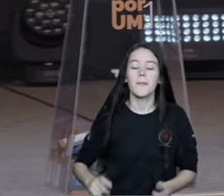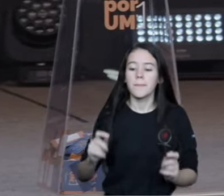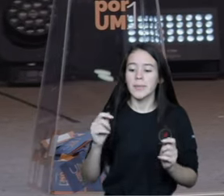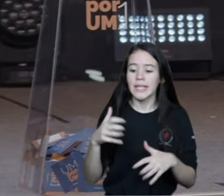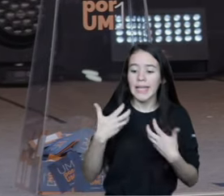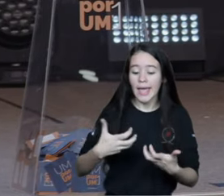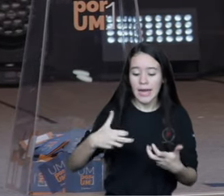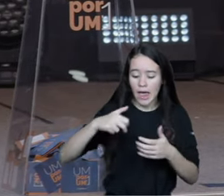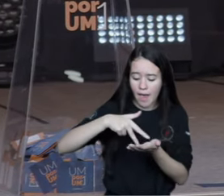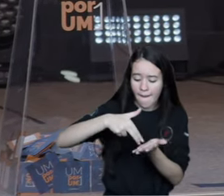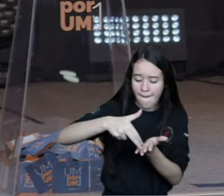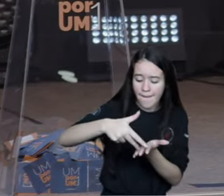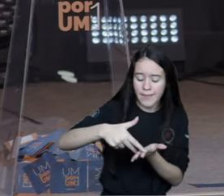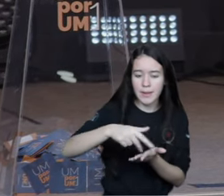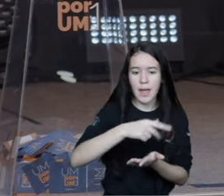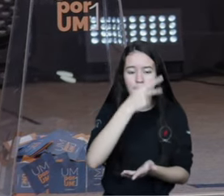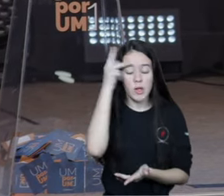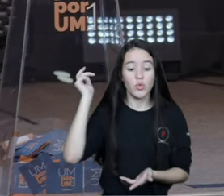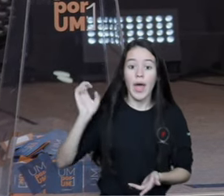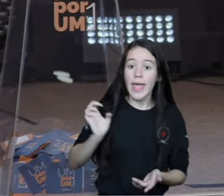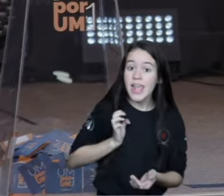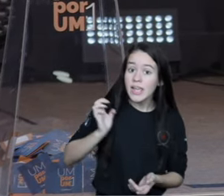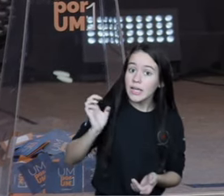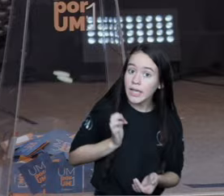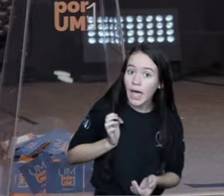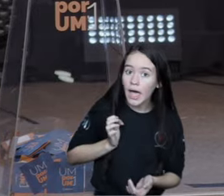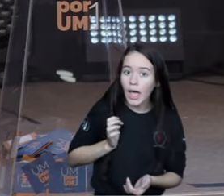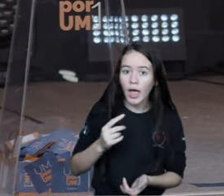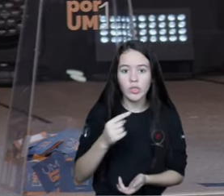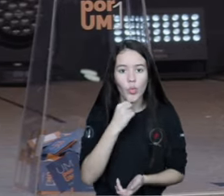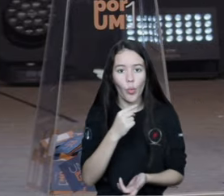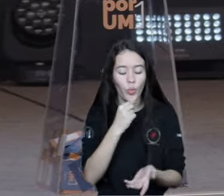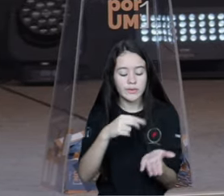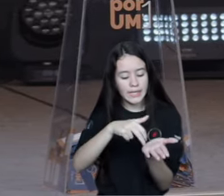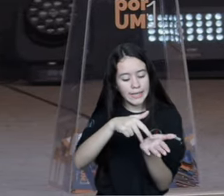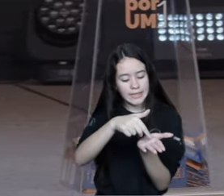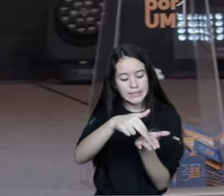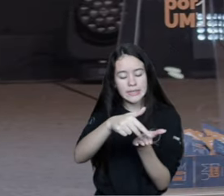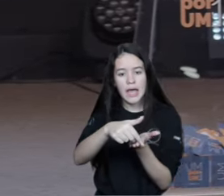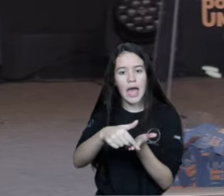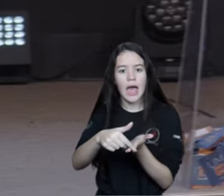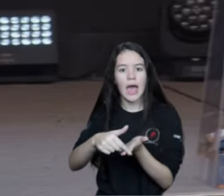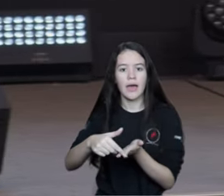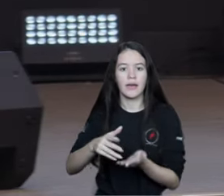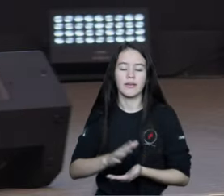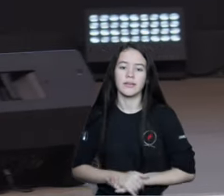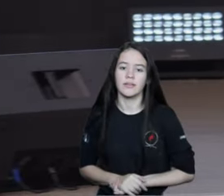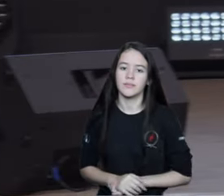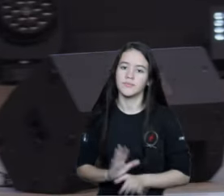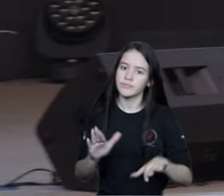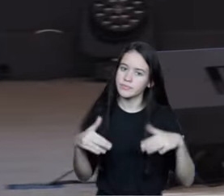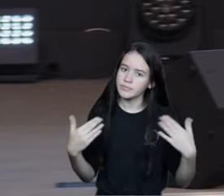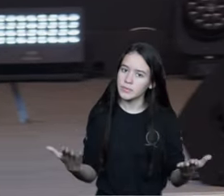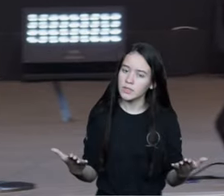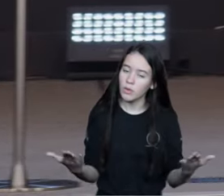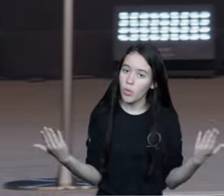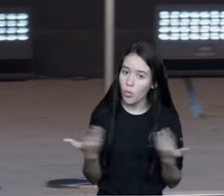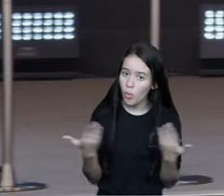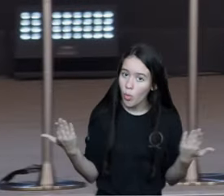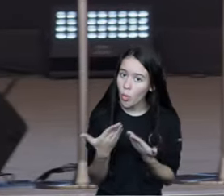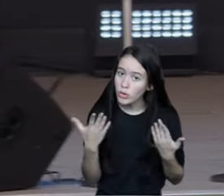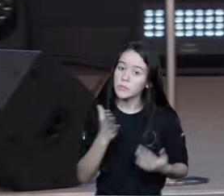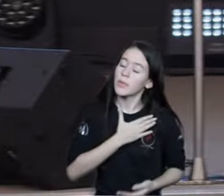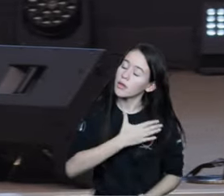para andar como você anda gente rica que não tem movimento de perna que não tem movimento de braço Então nesse dia